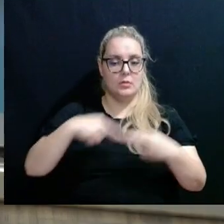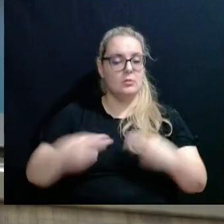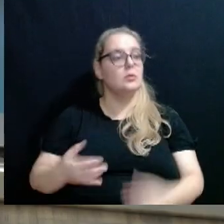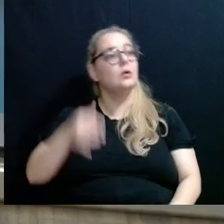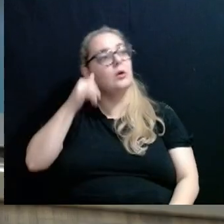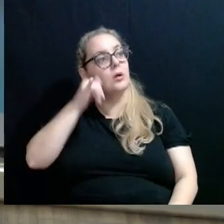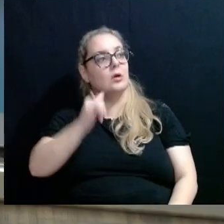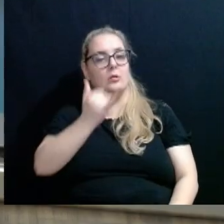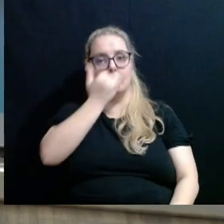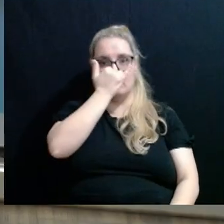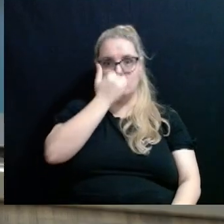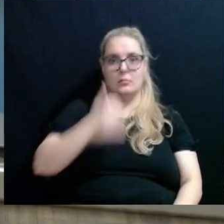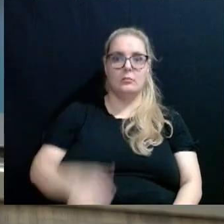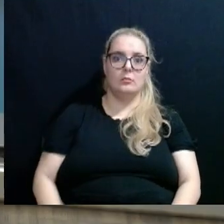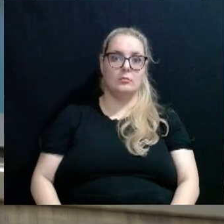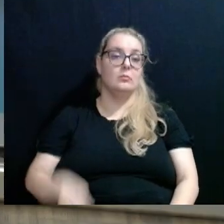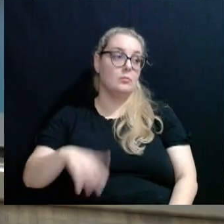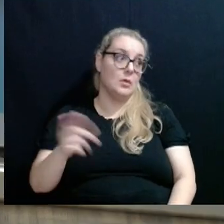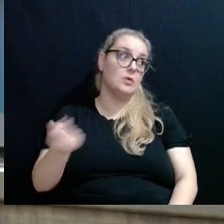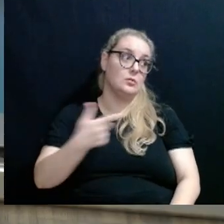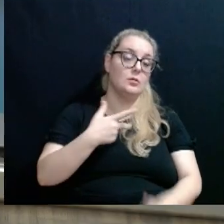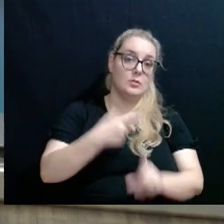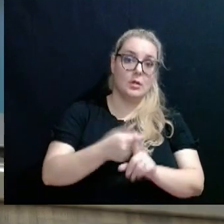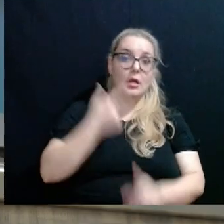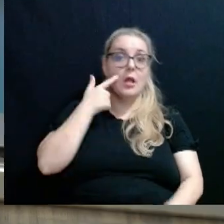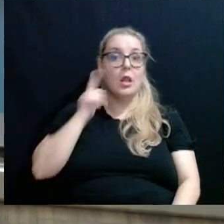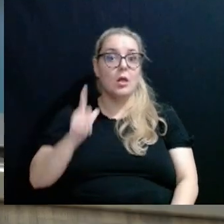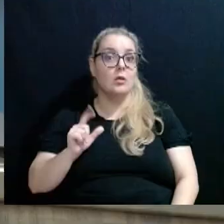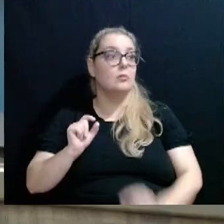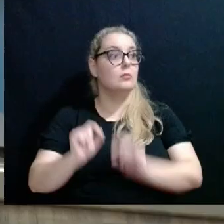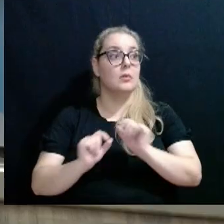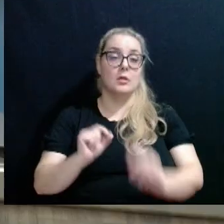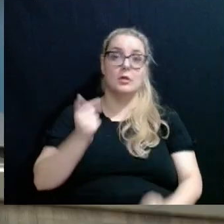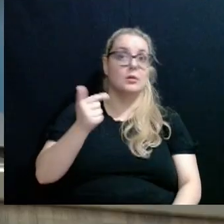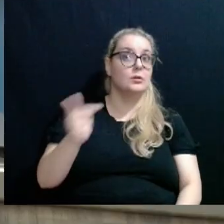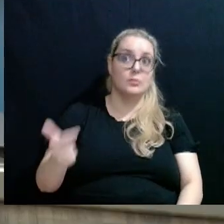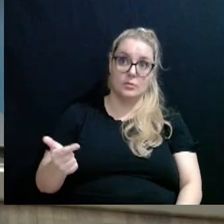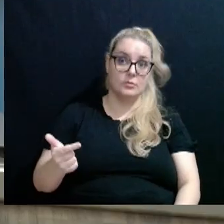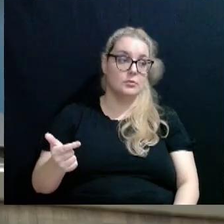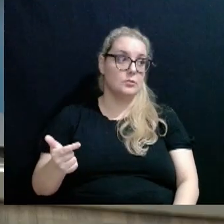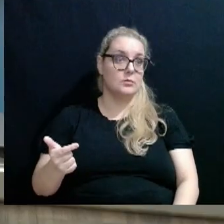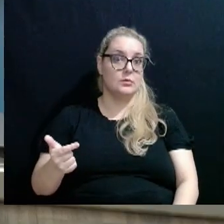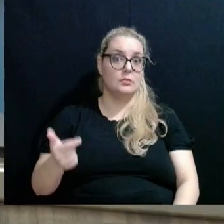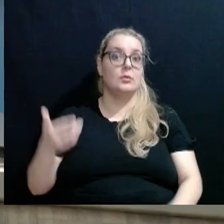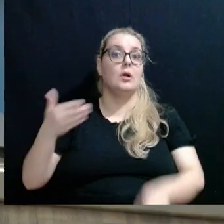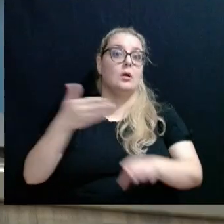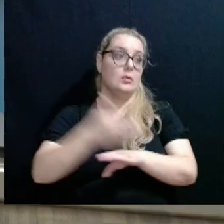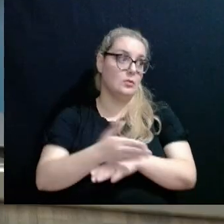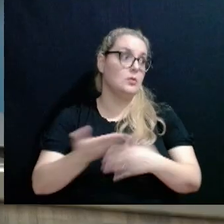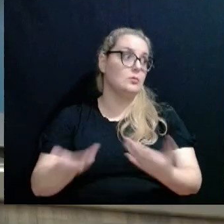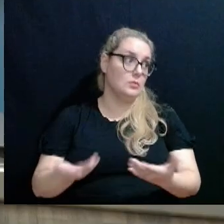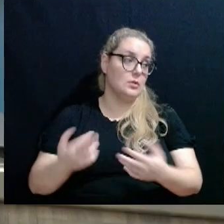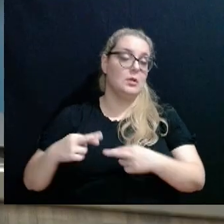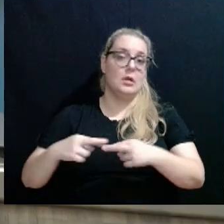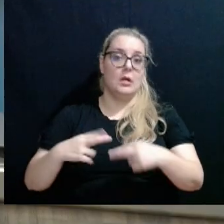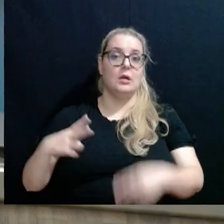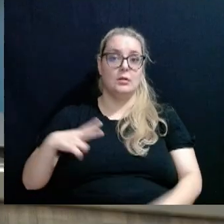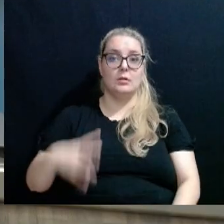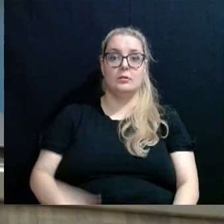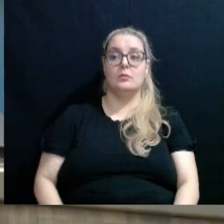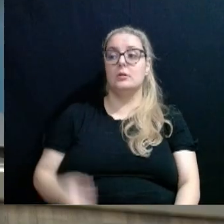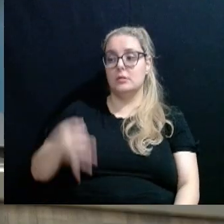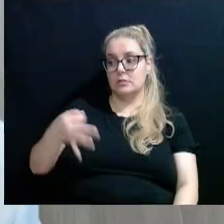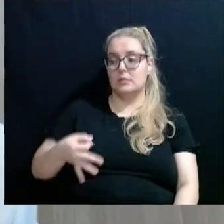em relação às prevenções, além da vacinação, é claro, para quem não tem tanto esse acesso, né, à